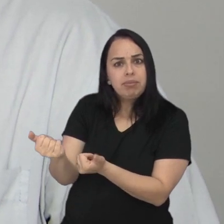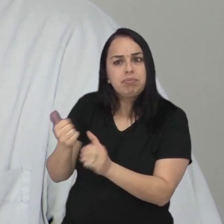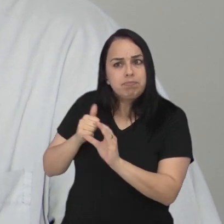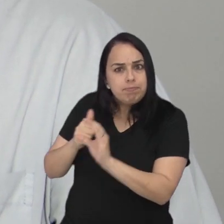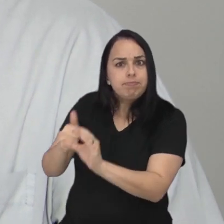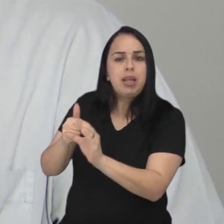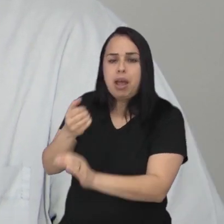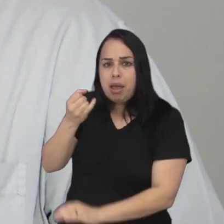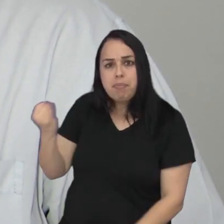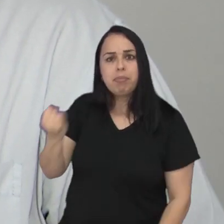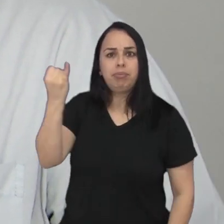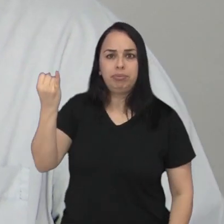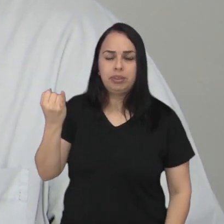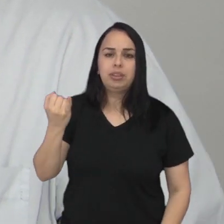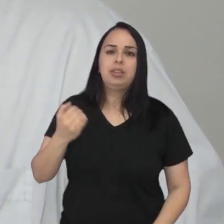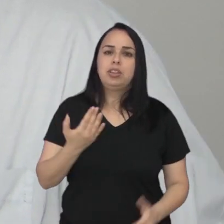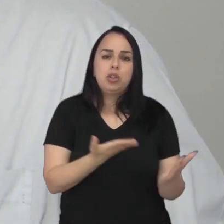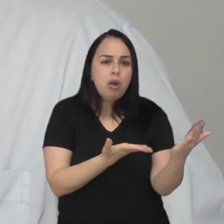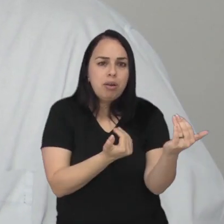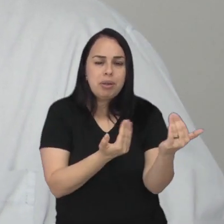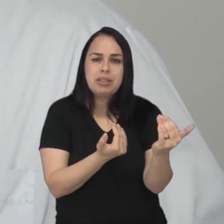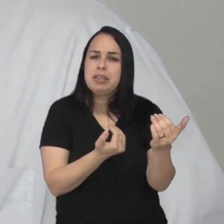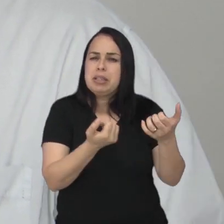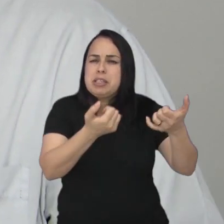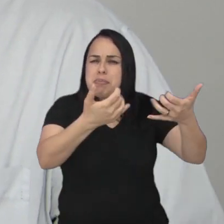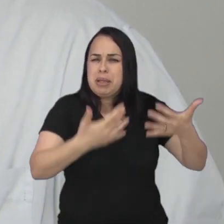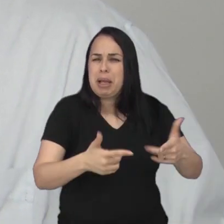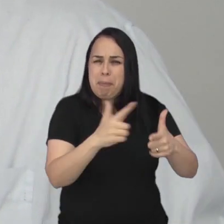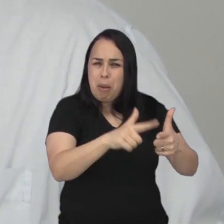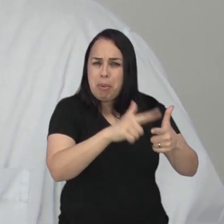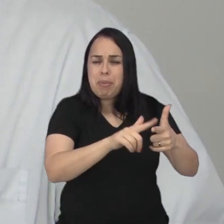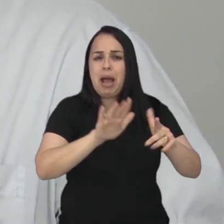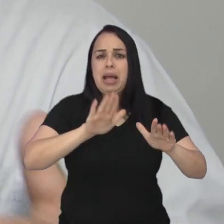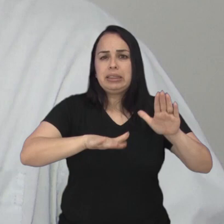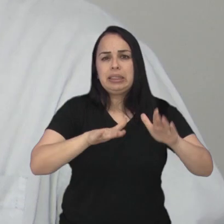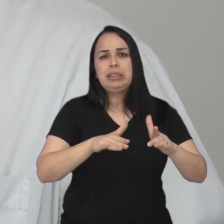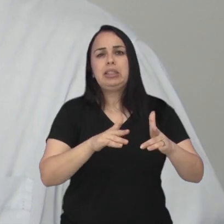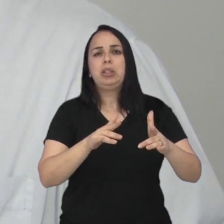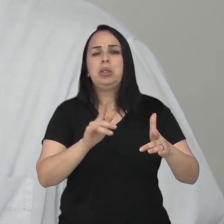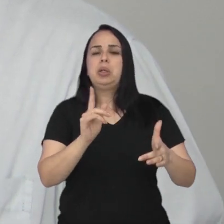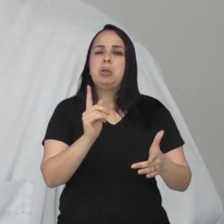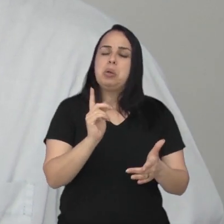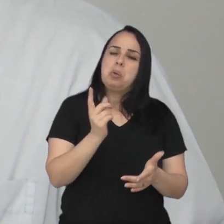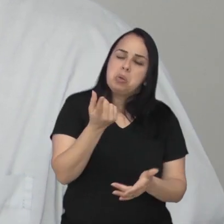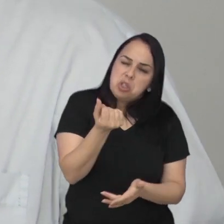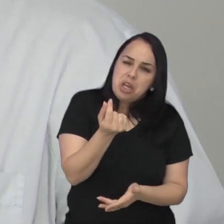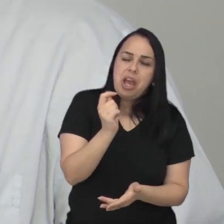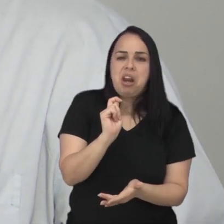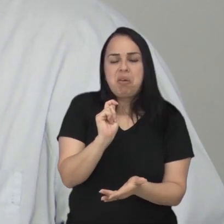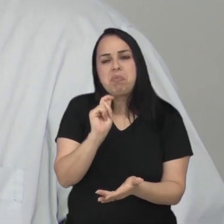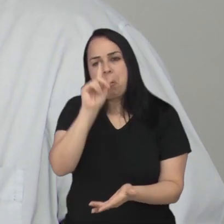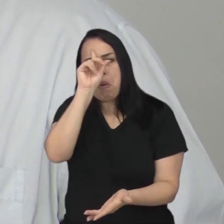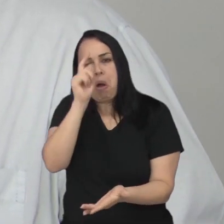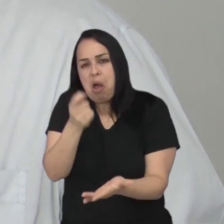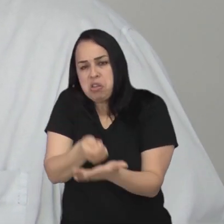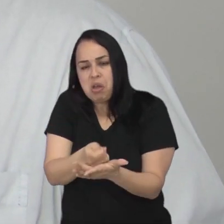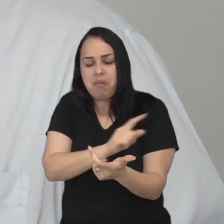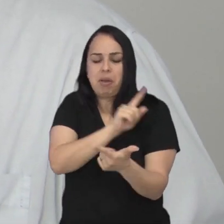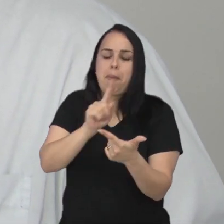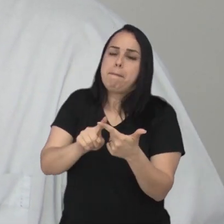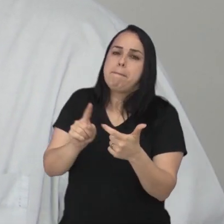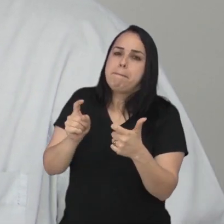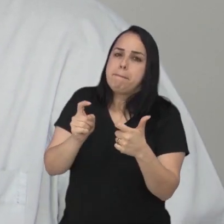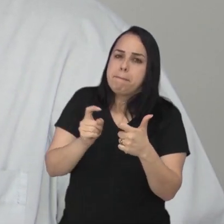de juventude e fala de qualquer problema, a gente sempre tem, às vezes o dinheiro consegue resolver algumas coisas, outras